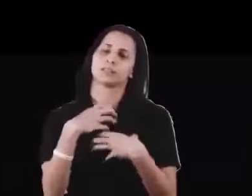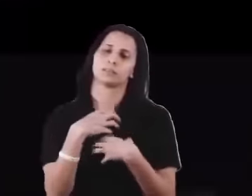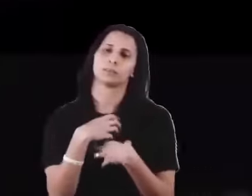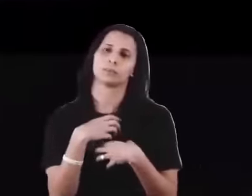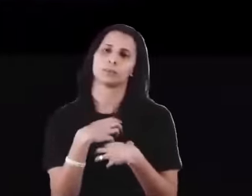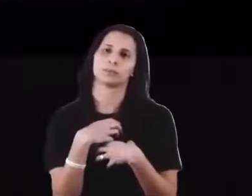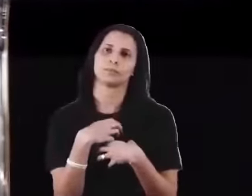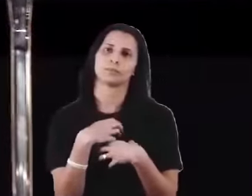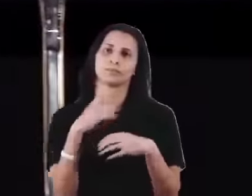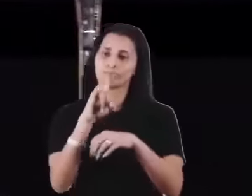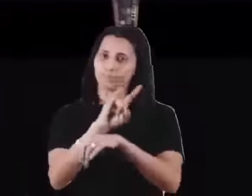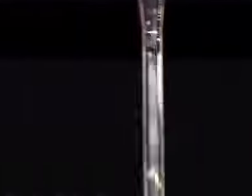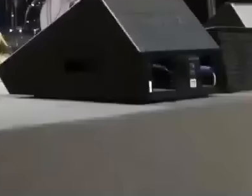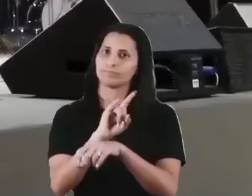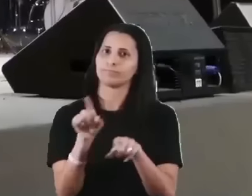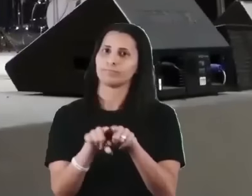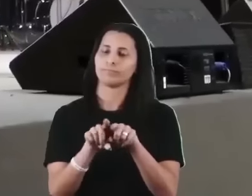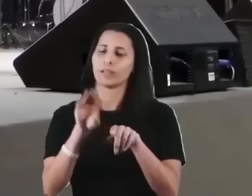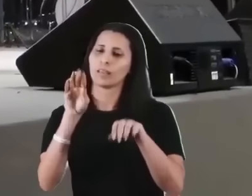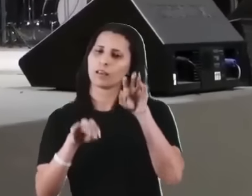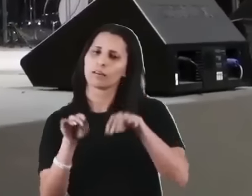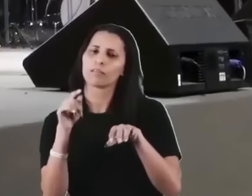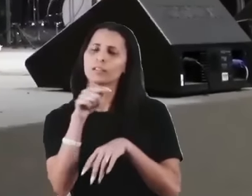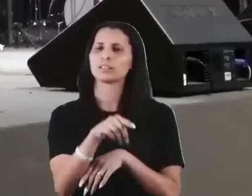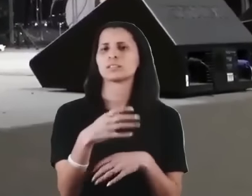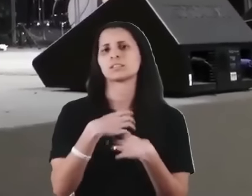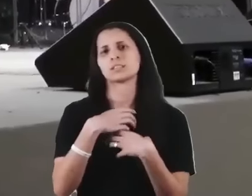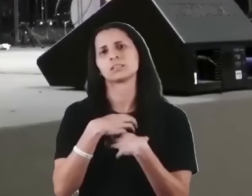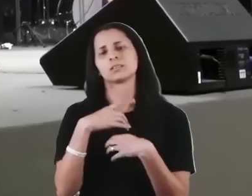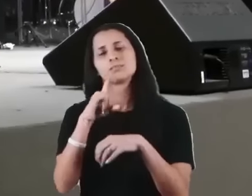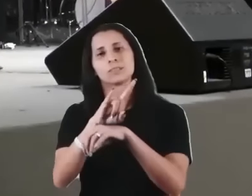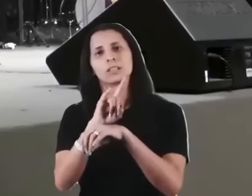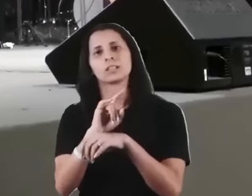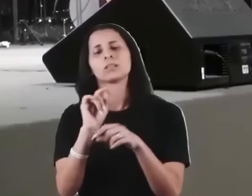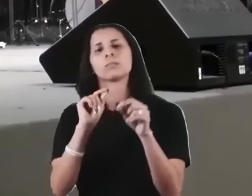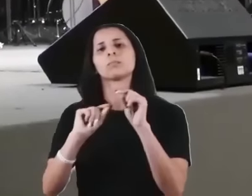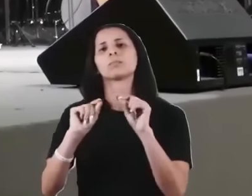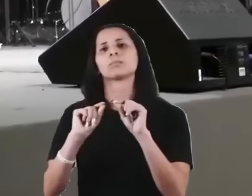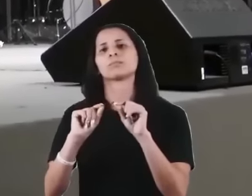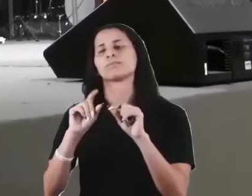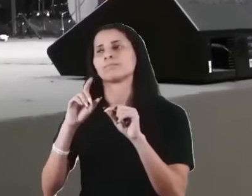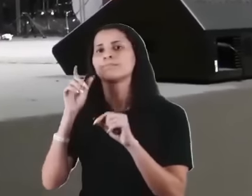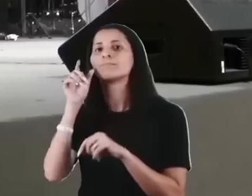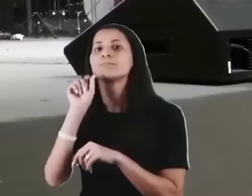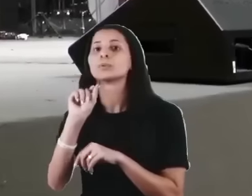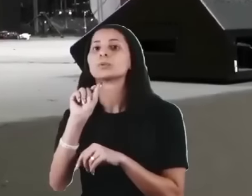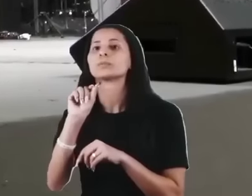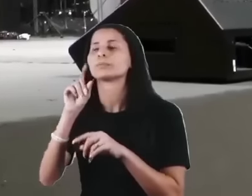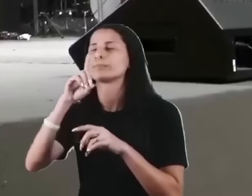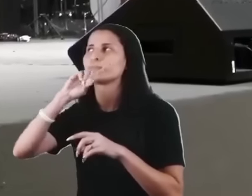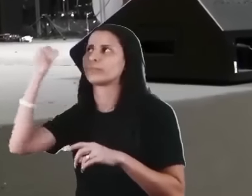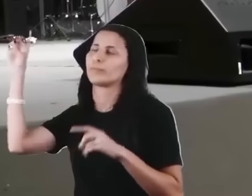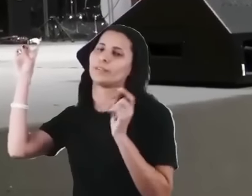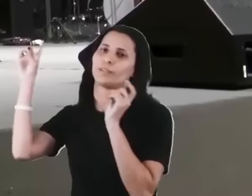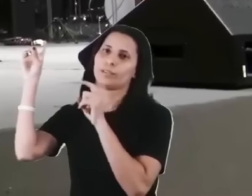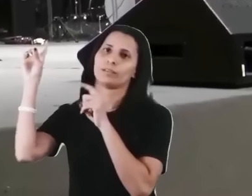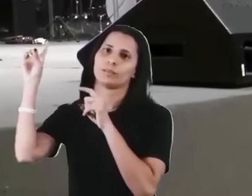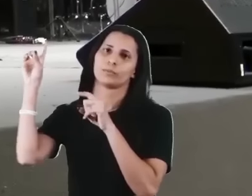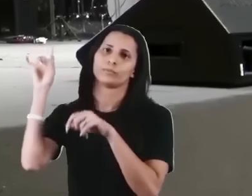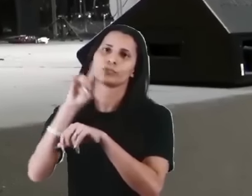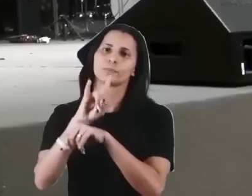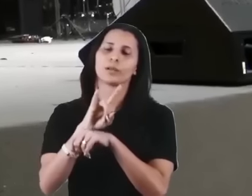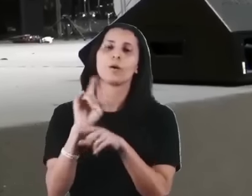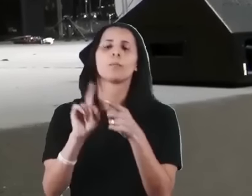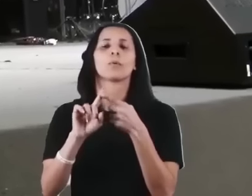traição ela também talvez deve ter se sente traída pelo próprio Deus o que pára e pensa comigo a primeira vez que ela vai parar no